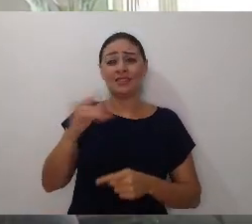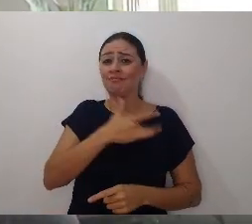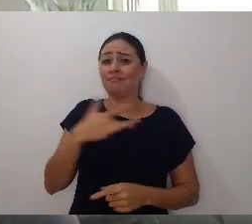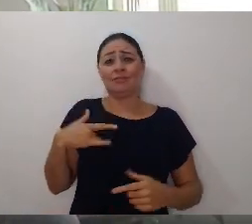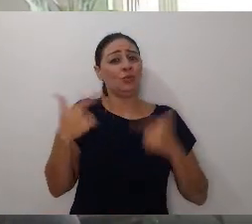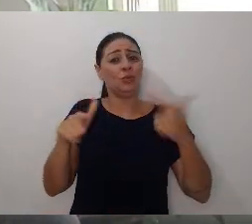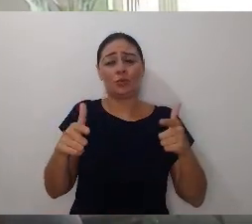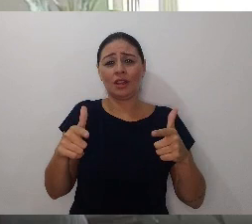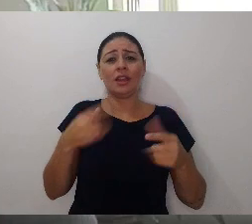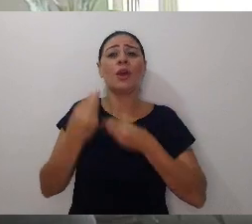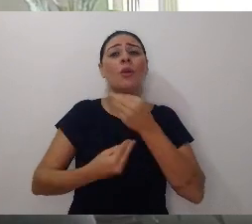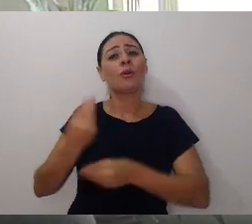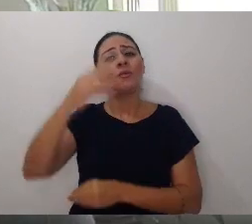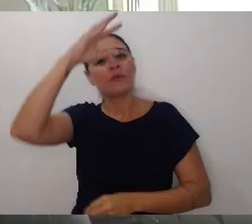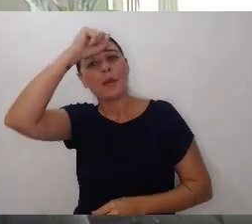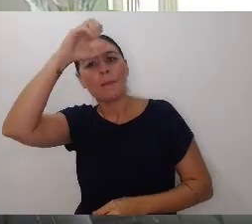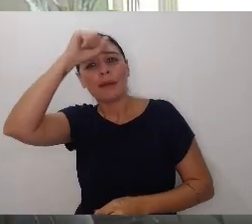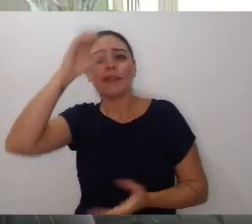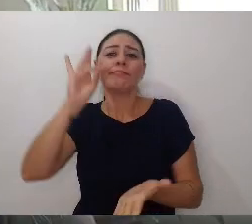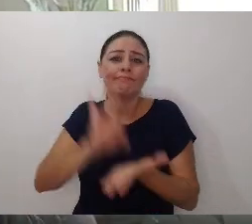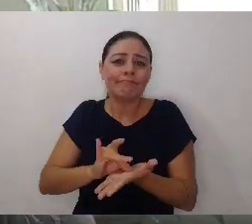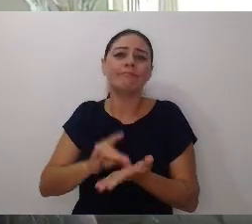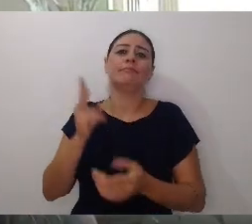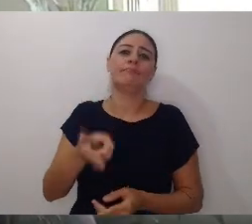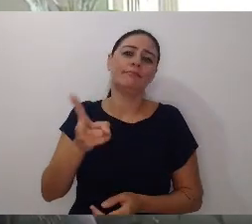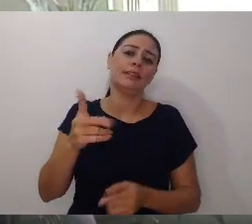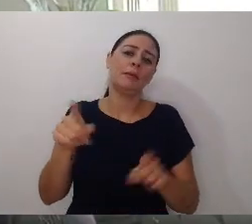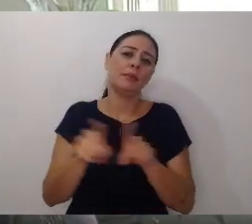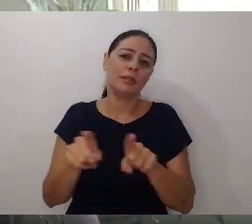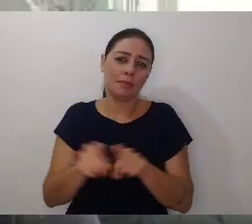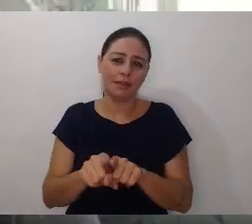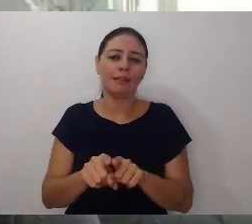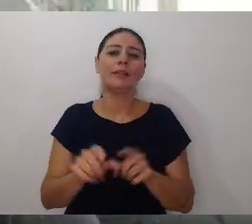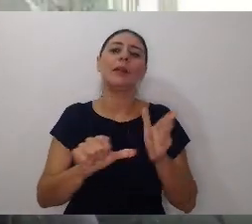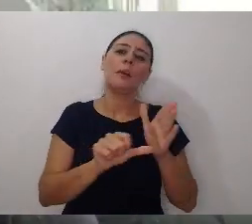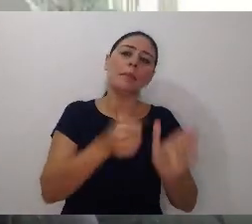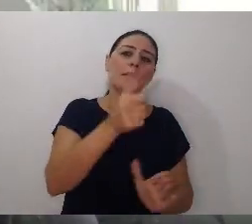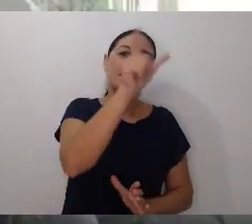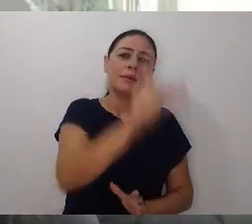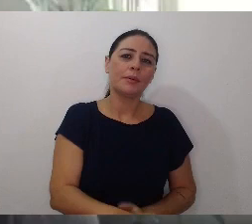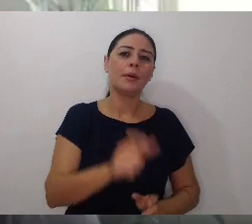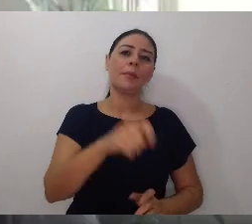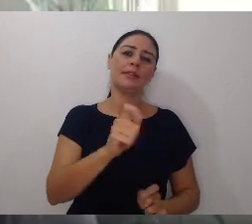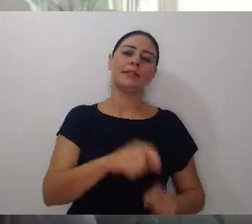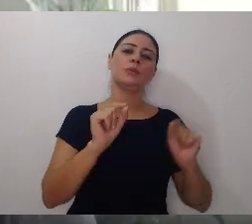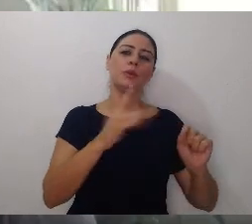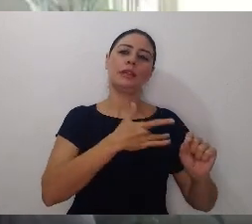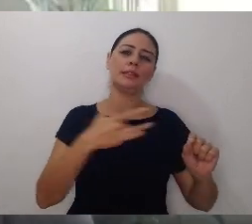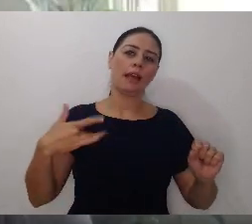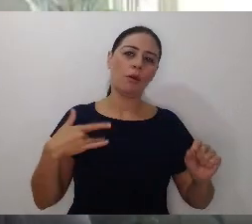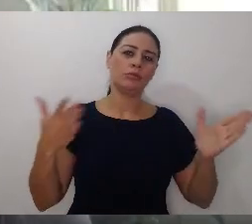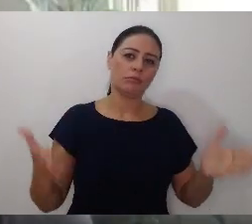todo da criança, né? Porque se a gente não tiver saúde, não tem como ter um aprendizado efetivo depois lá na frente, né? Em primeiro lugar,